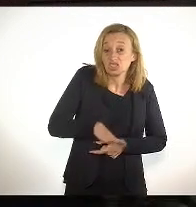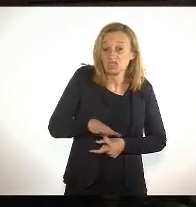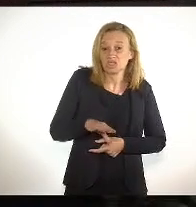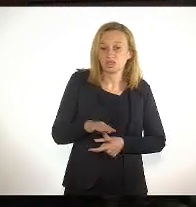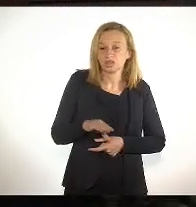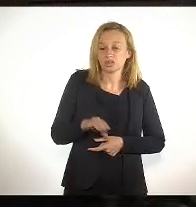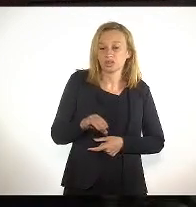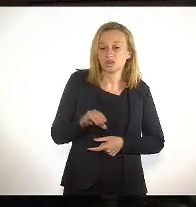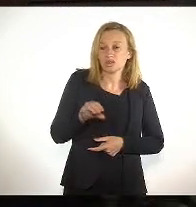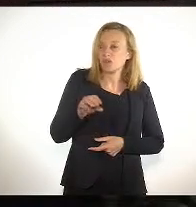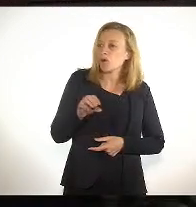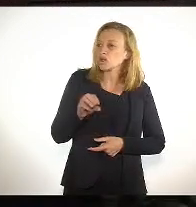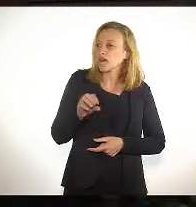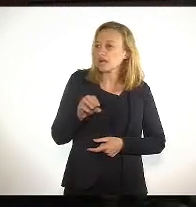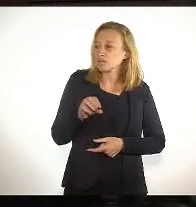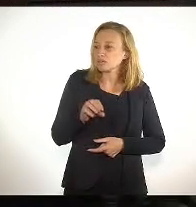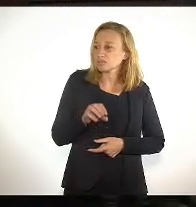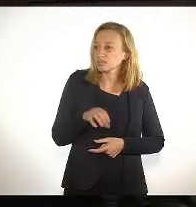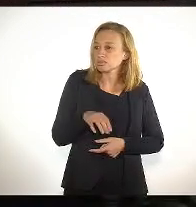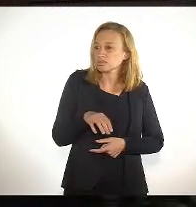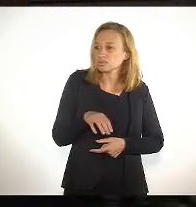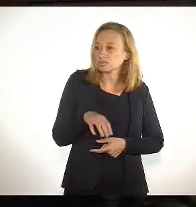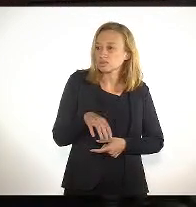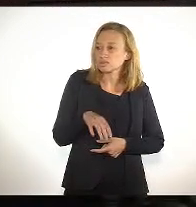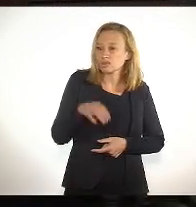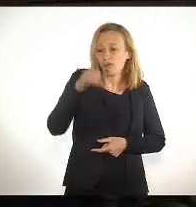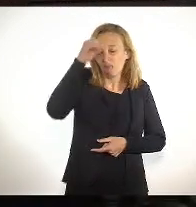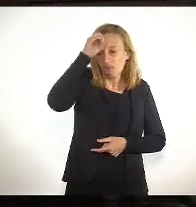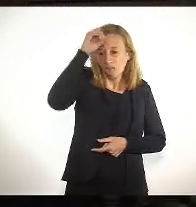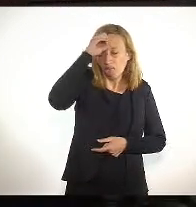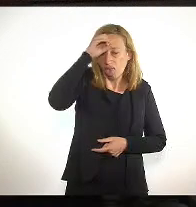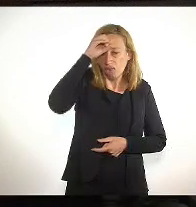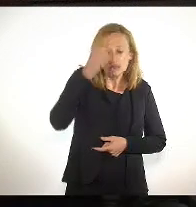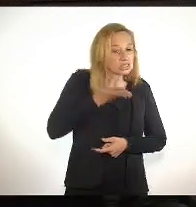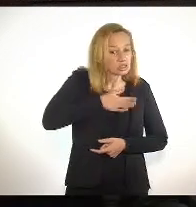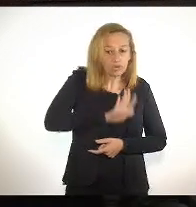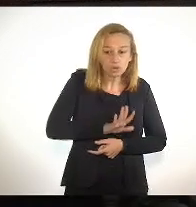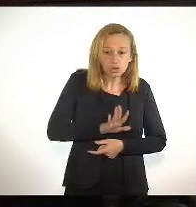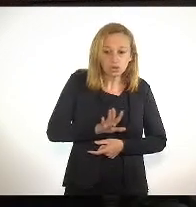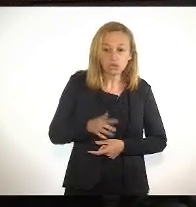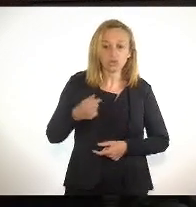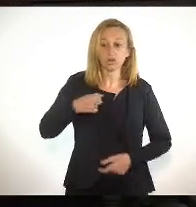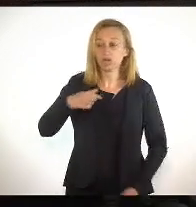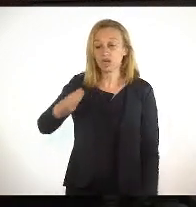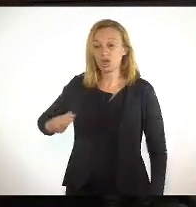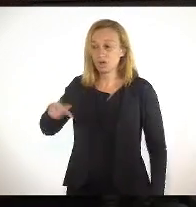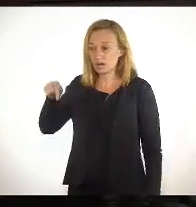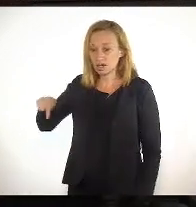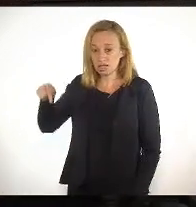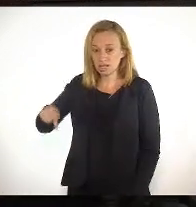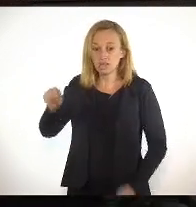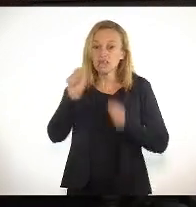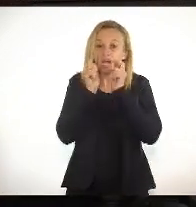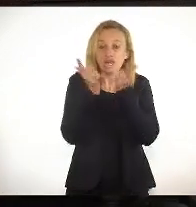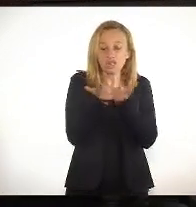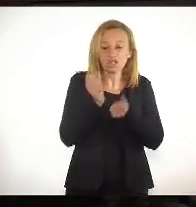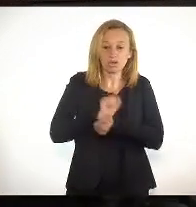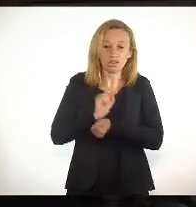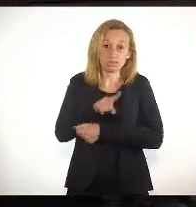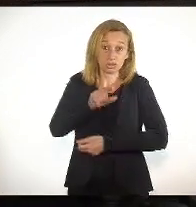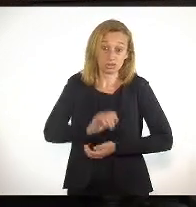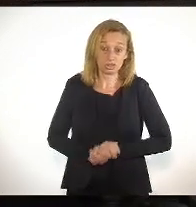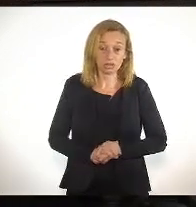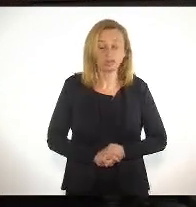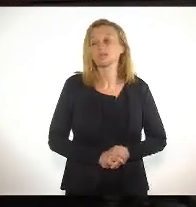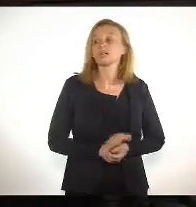você não gostou do que eu falei, estou aqui no gabinete 103, na Assembleia Legislativa do Estado do Rio de Janeiro. Com relação